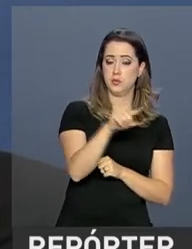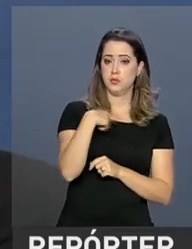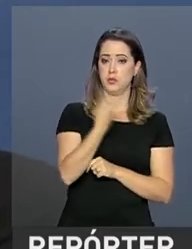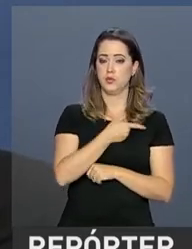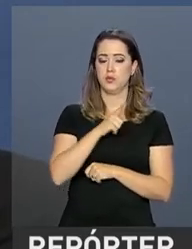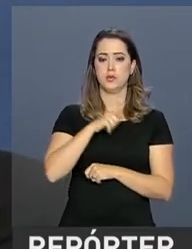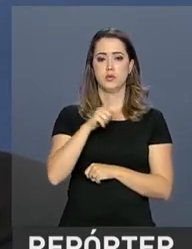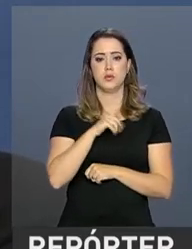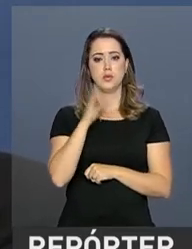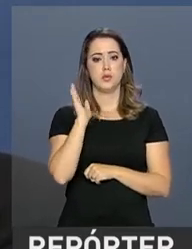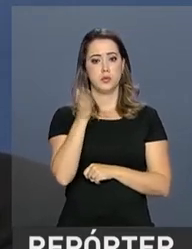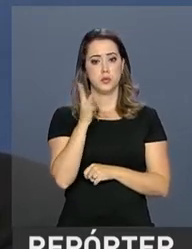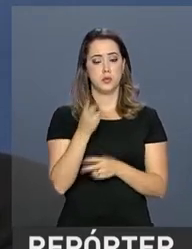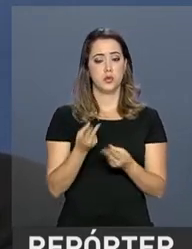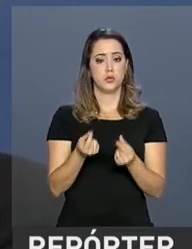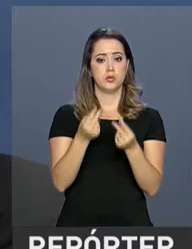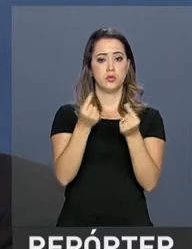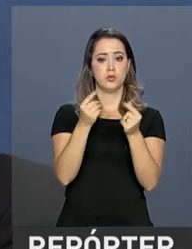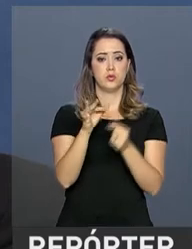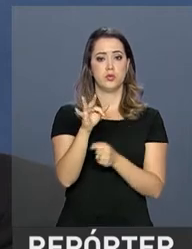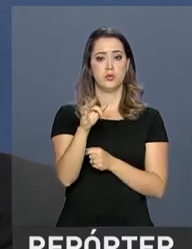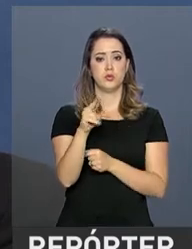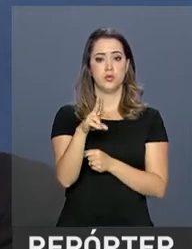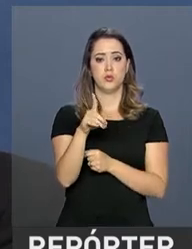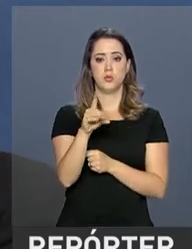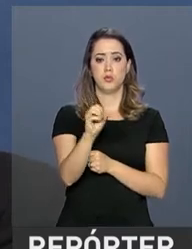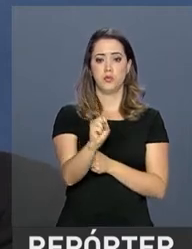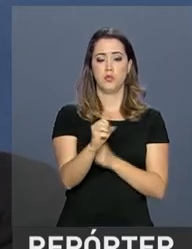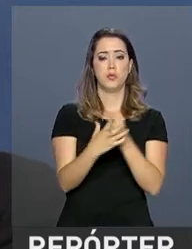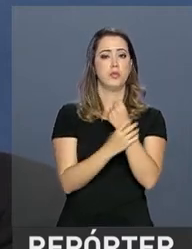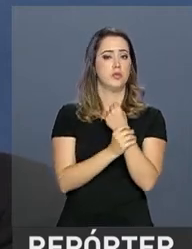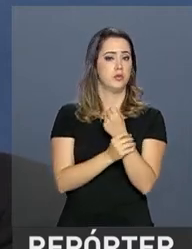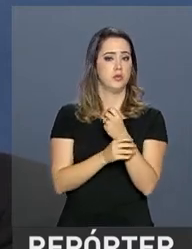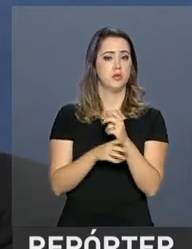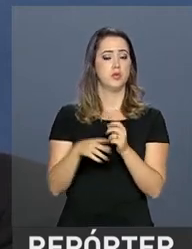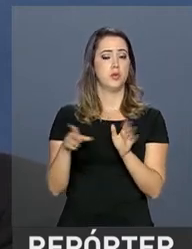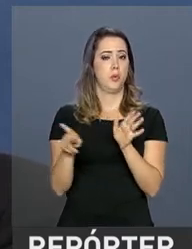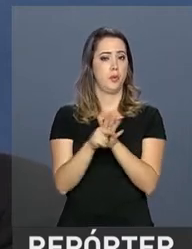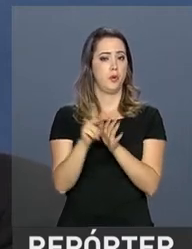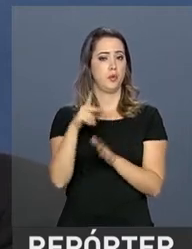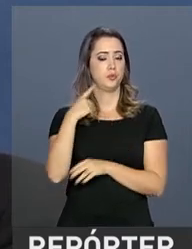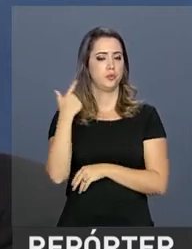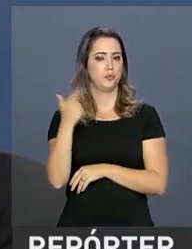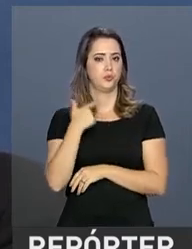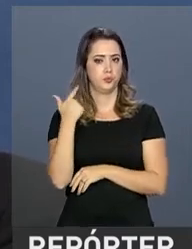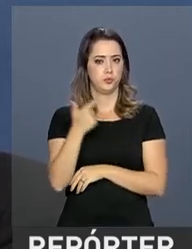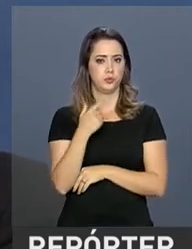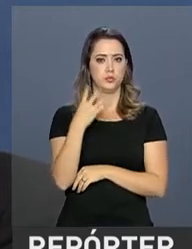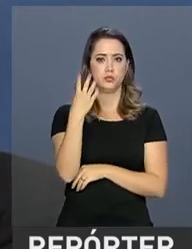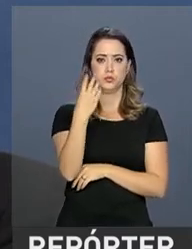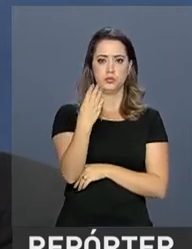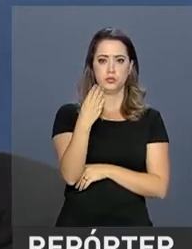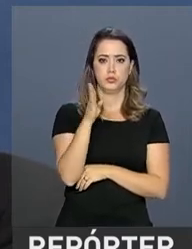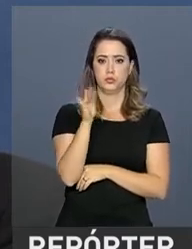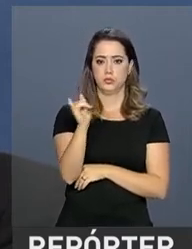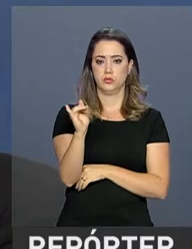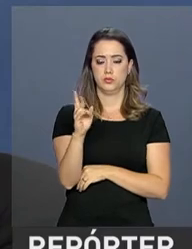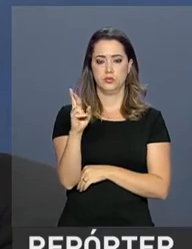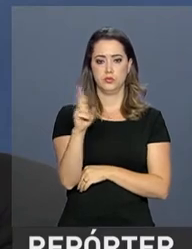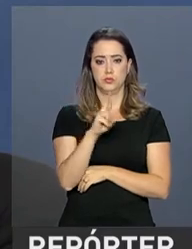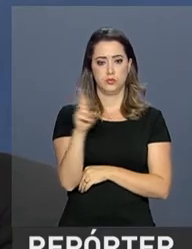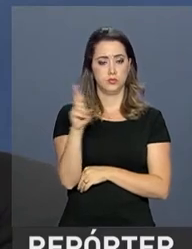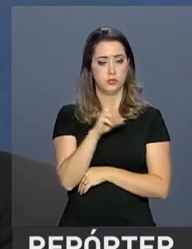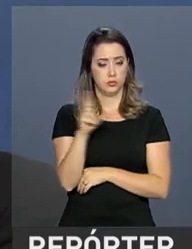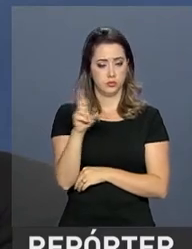estaremos com recursos para o fundo nacional de segurança derivado da loterias esportivas de 4 bilhões e